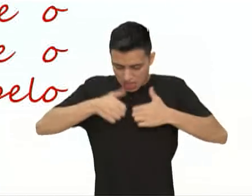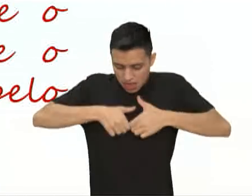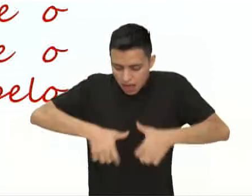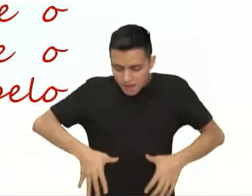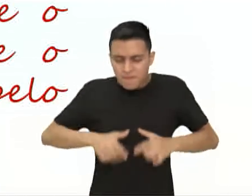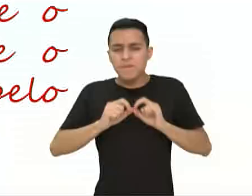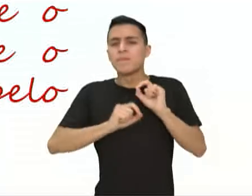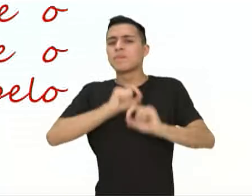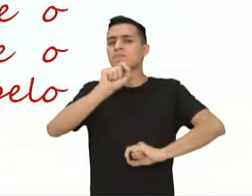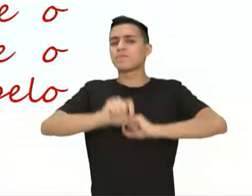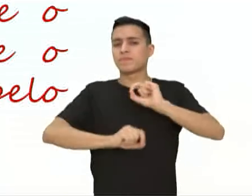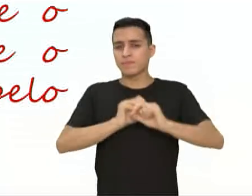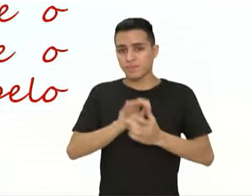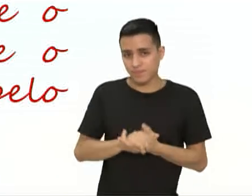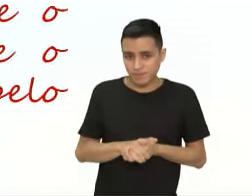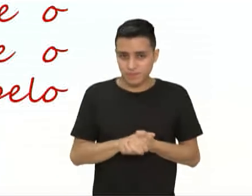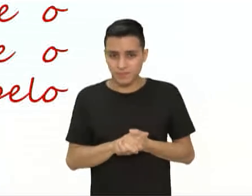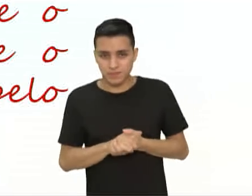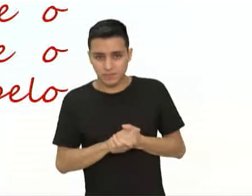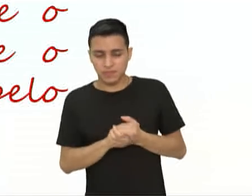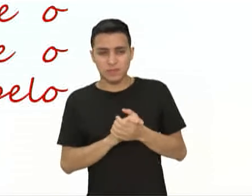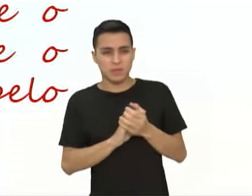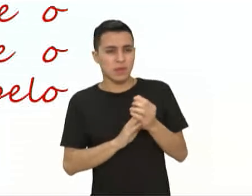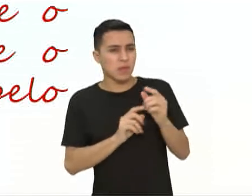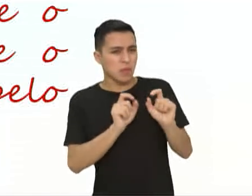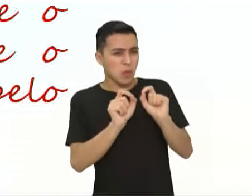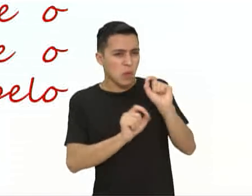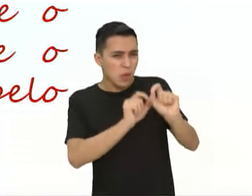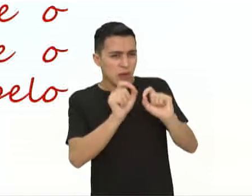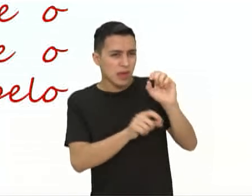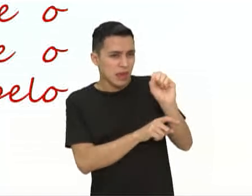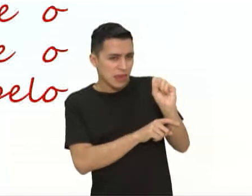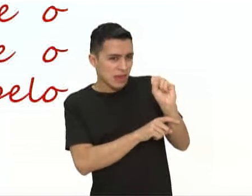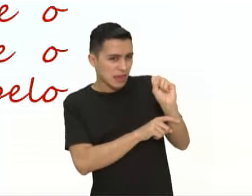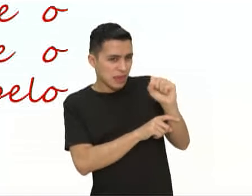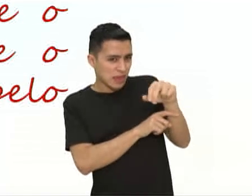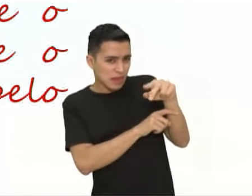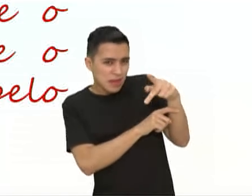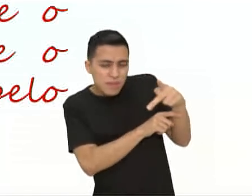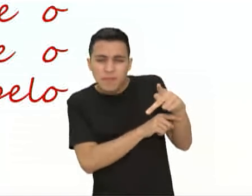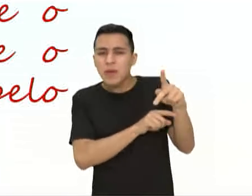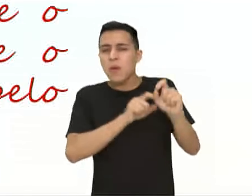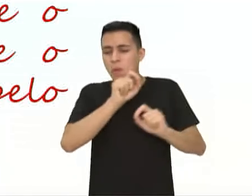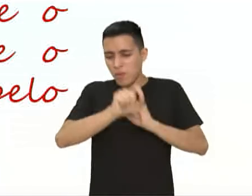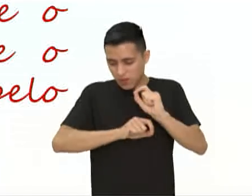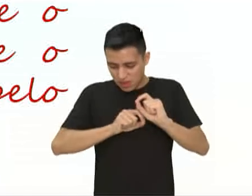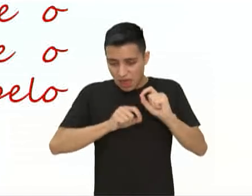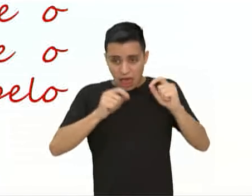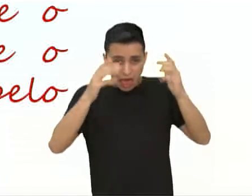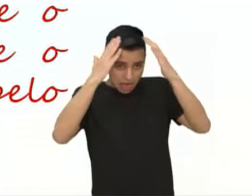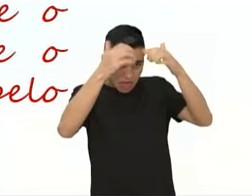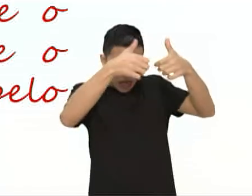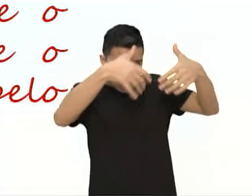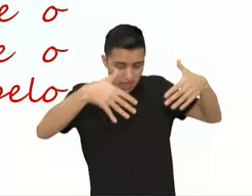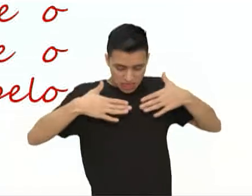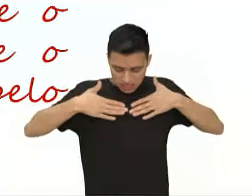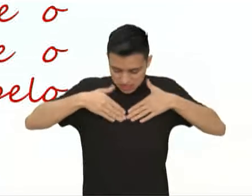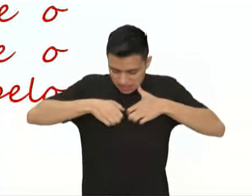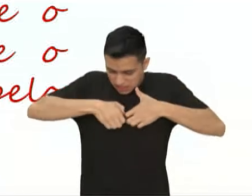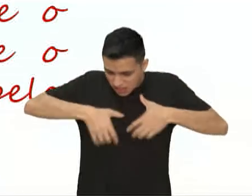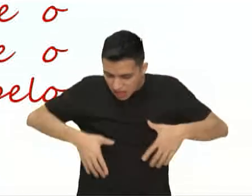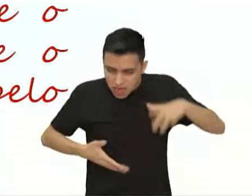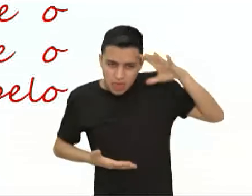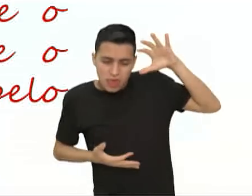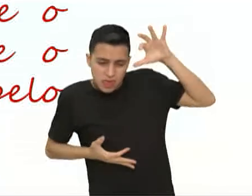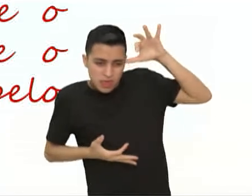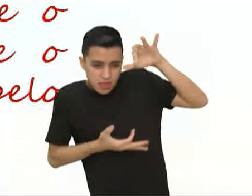faz? O SNP faz a comunicação entre o sistema nervoso central e o